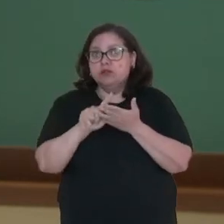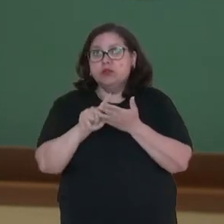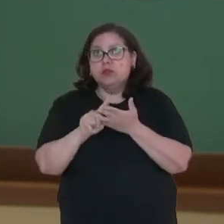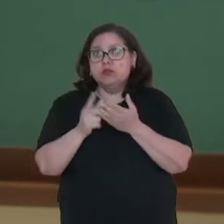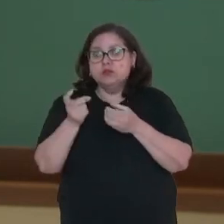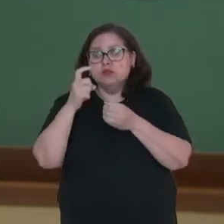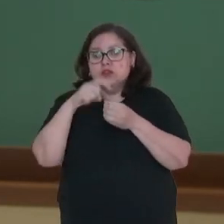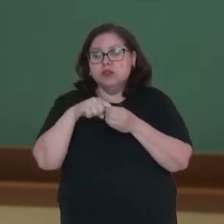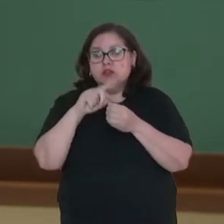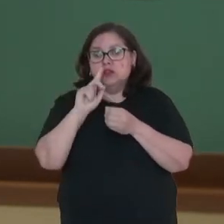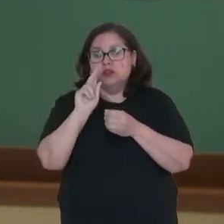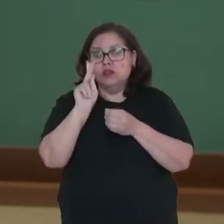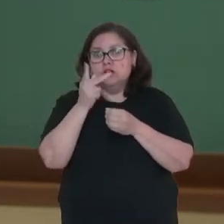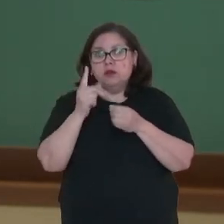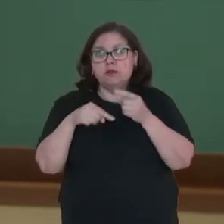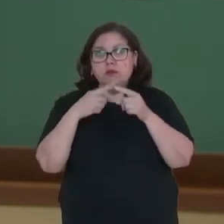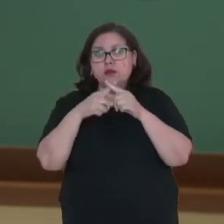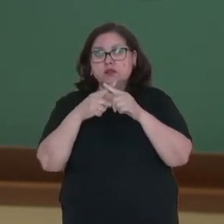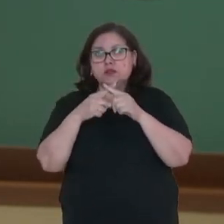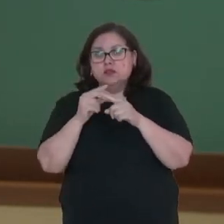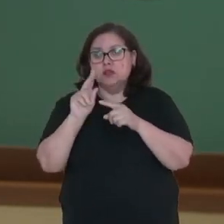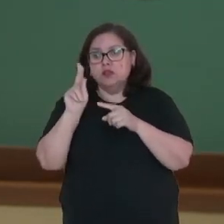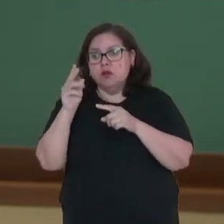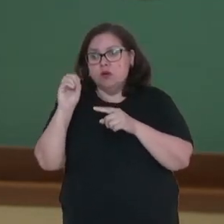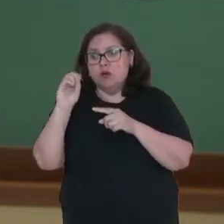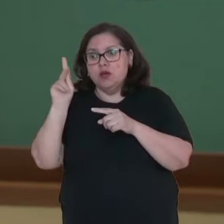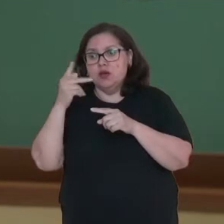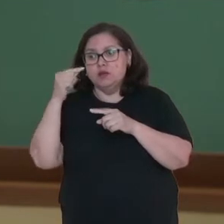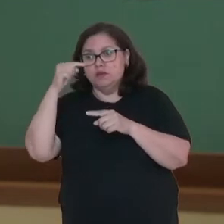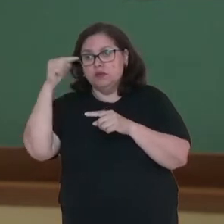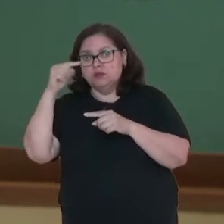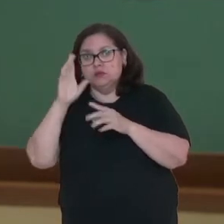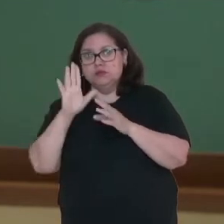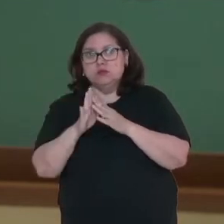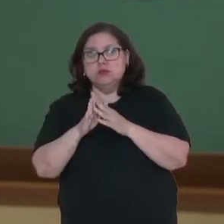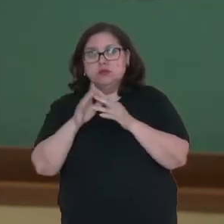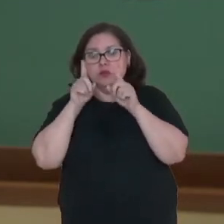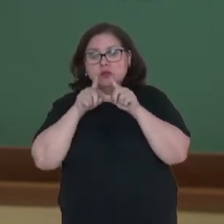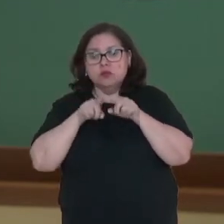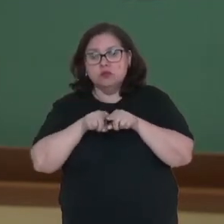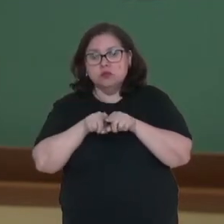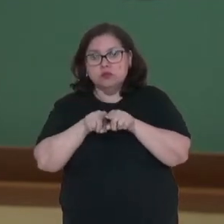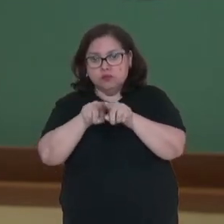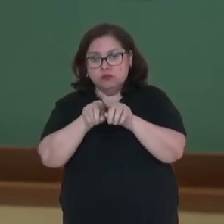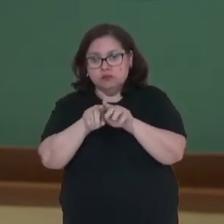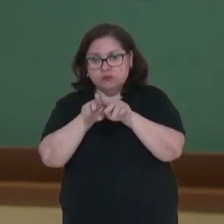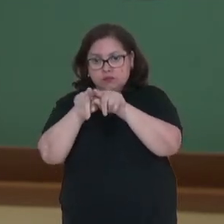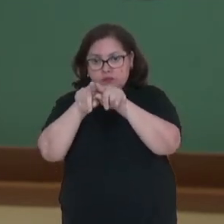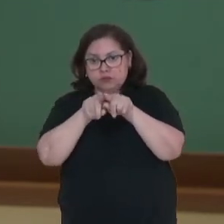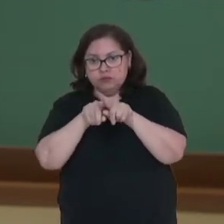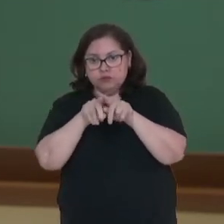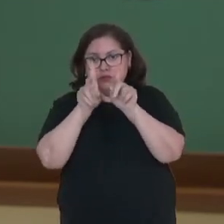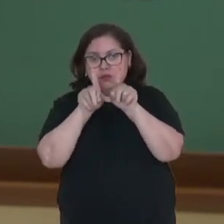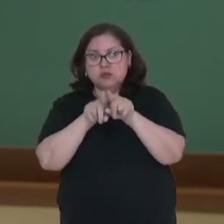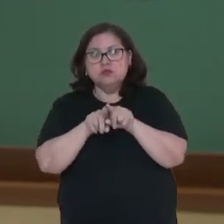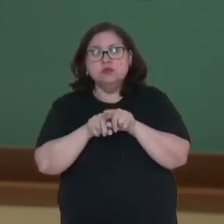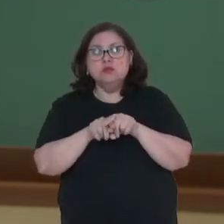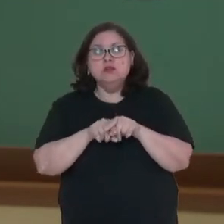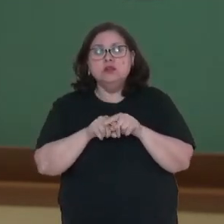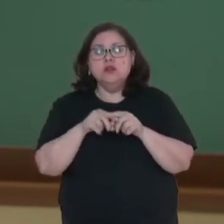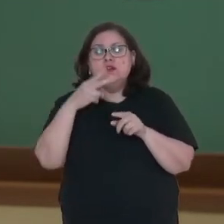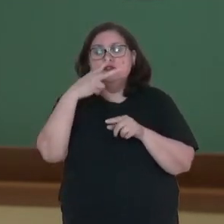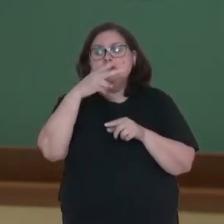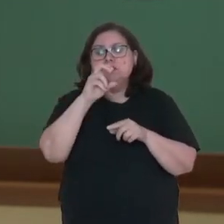a concentração de íons H+ e íons OH- serão iguaizinhos.